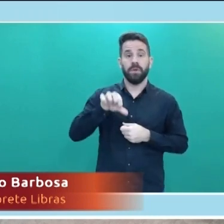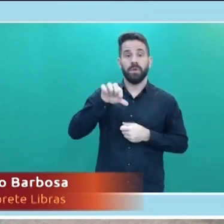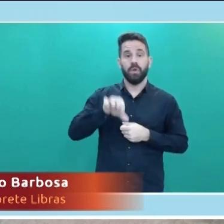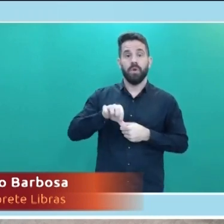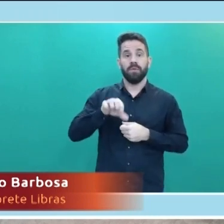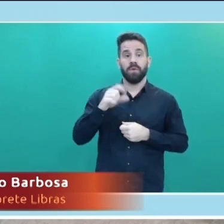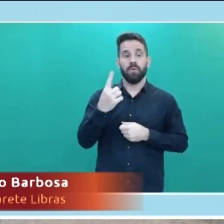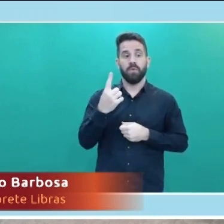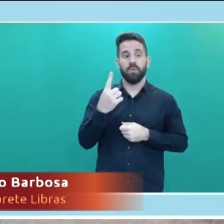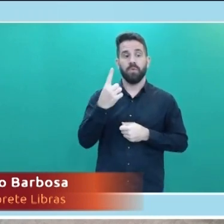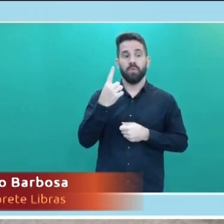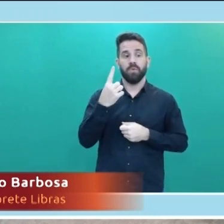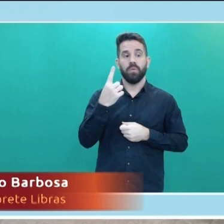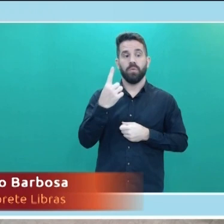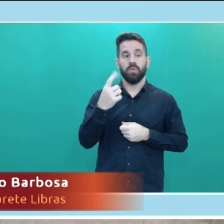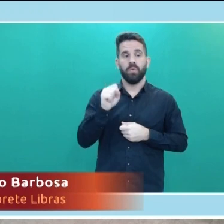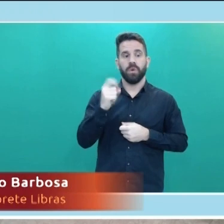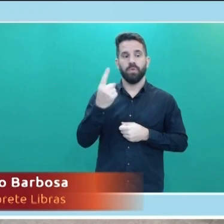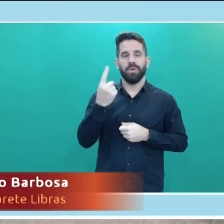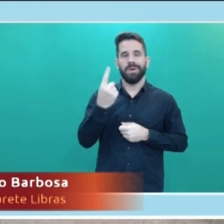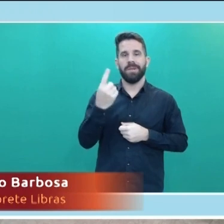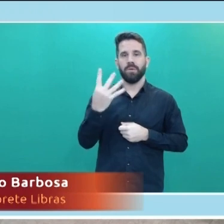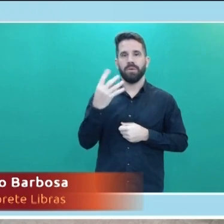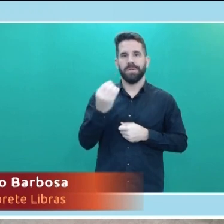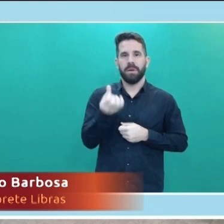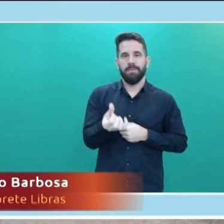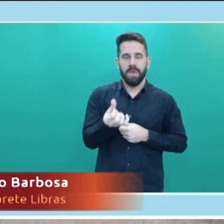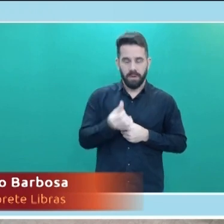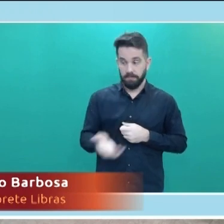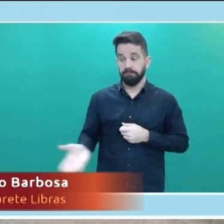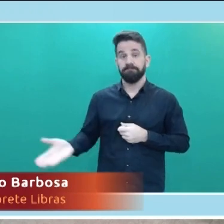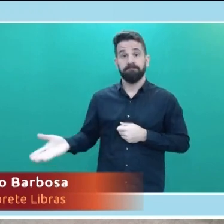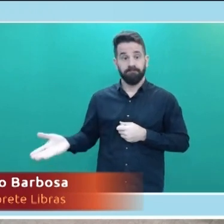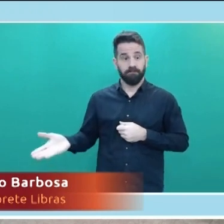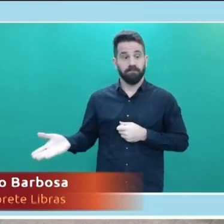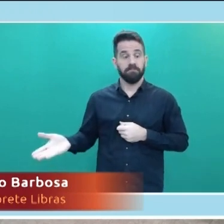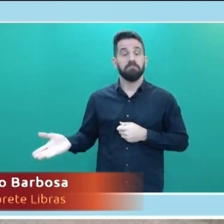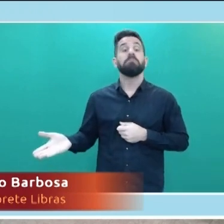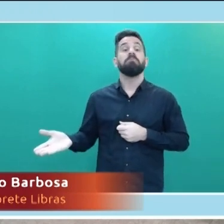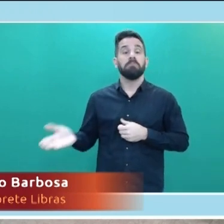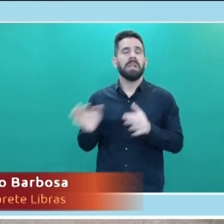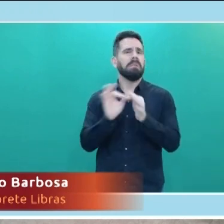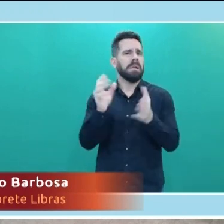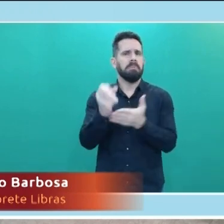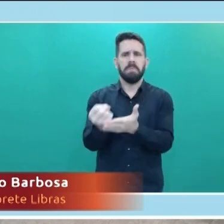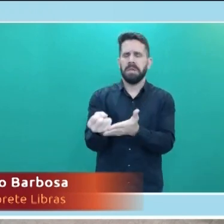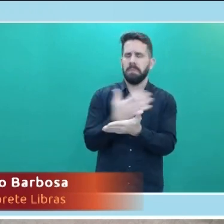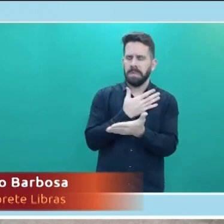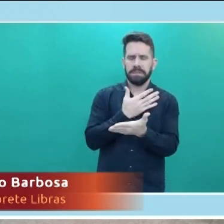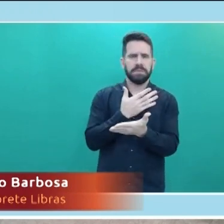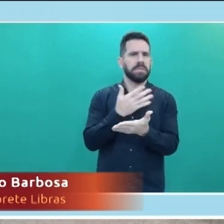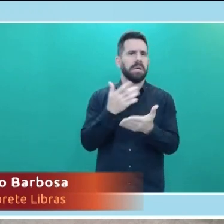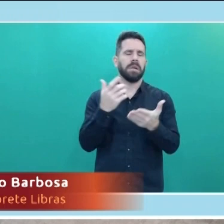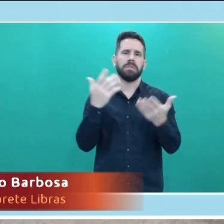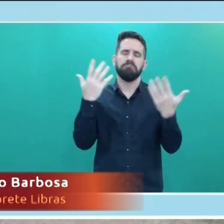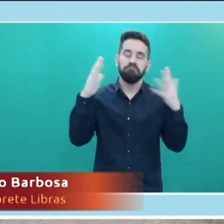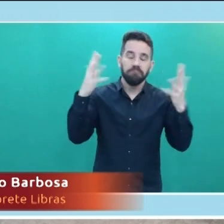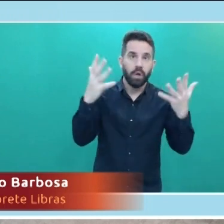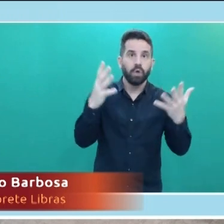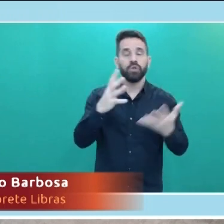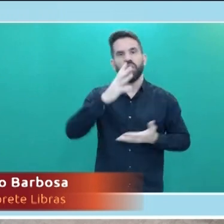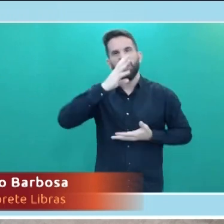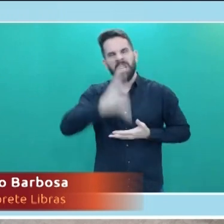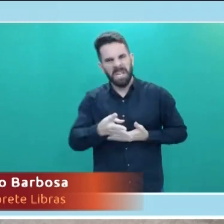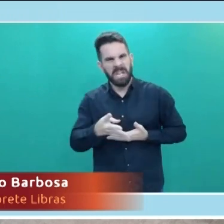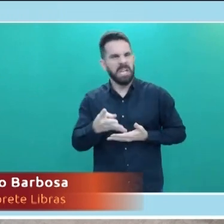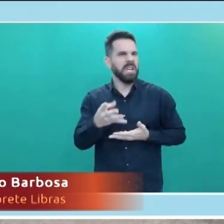99181 1406. Você manda sua mensagem para a gente e pode também fazer sugestões, elogios, críticas. A gente está